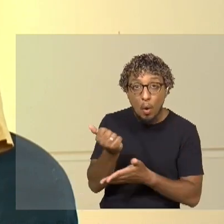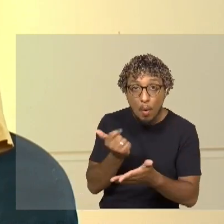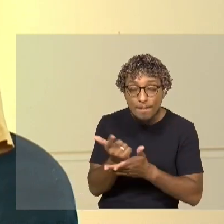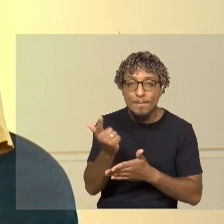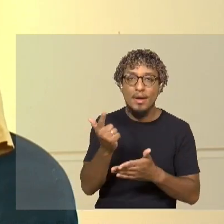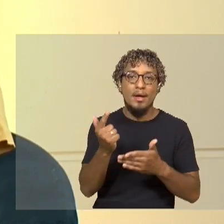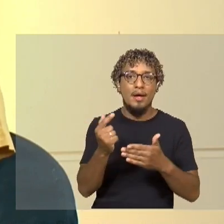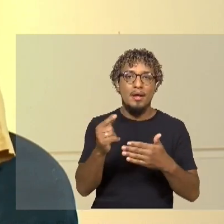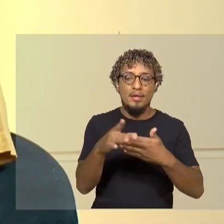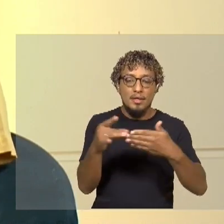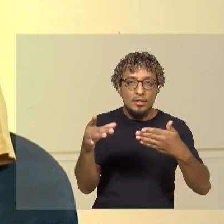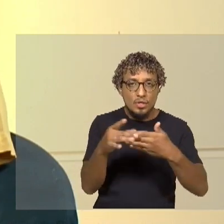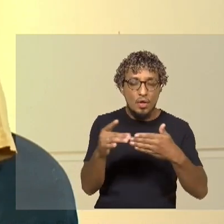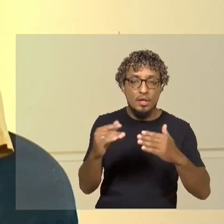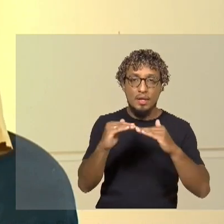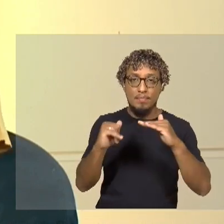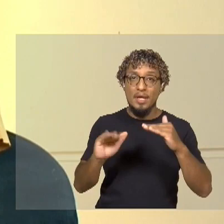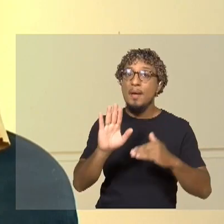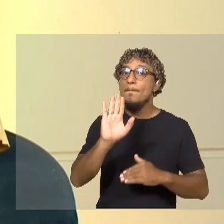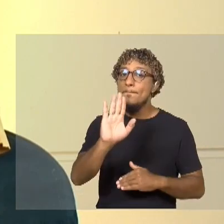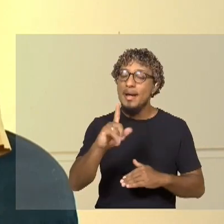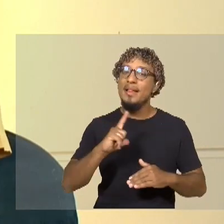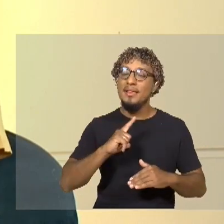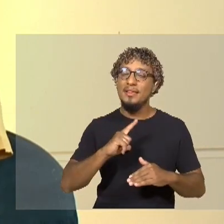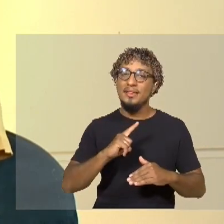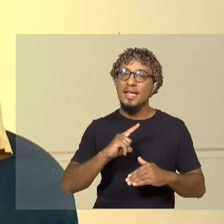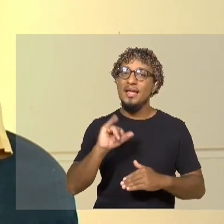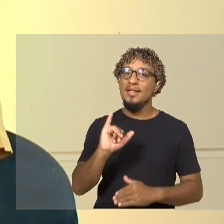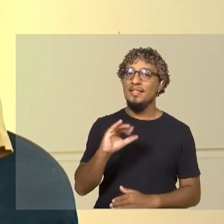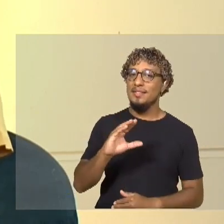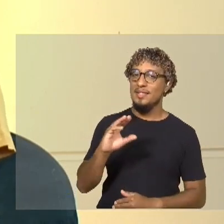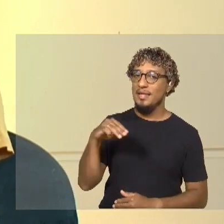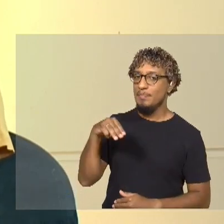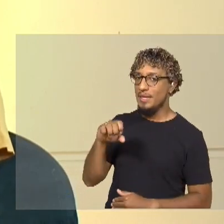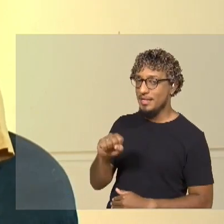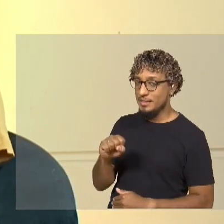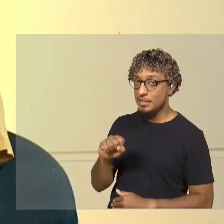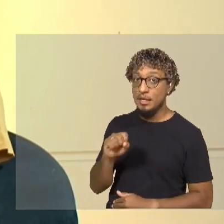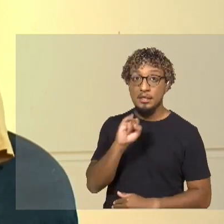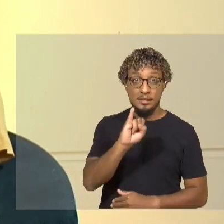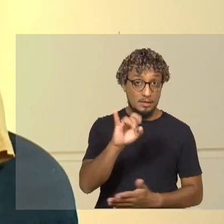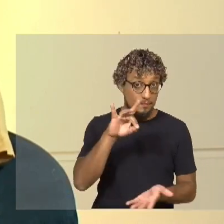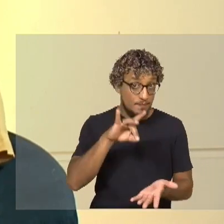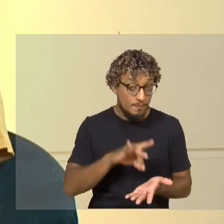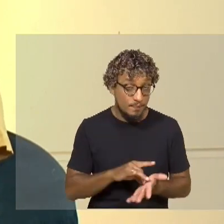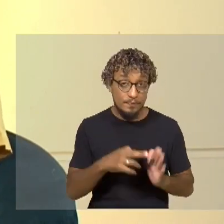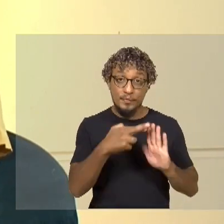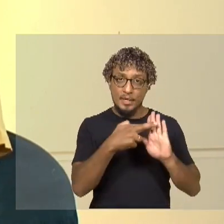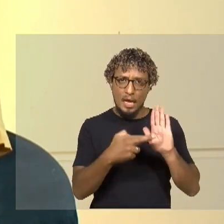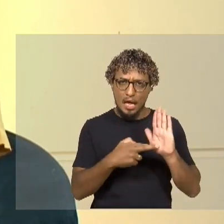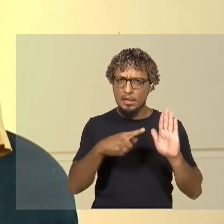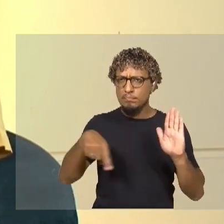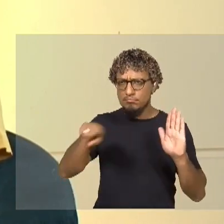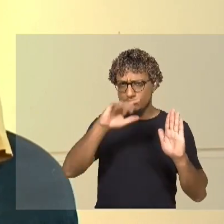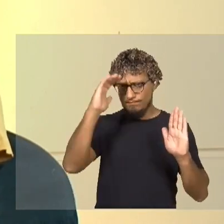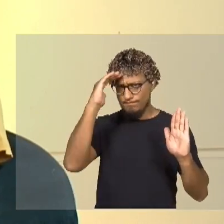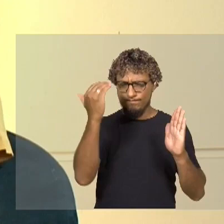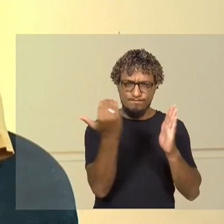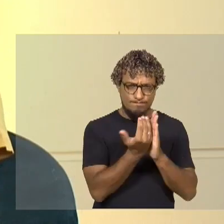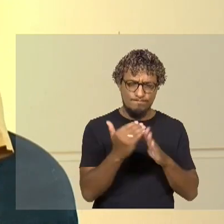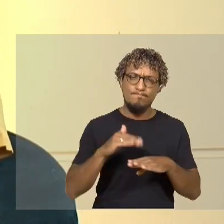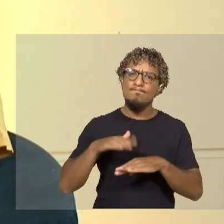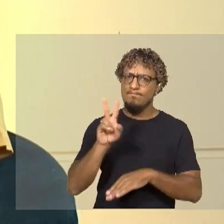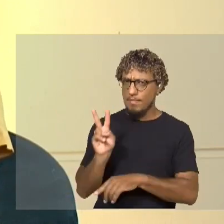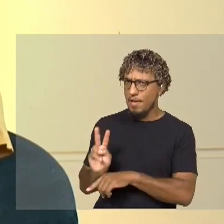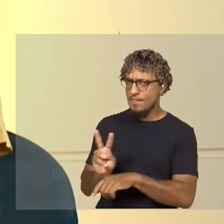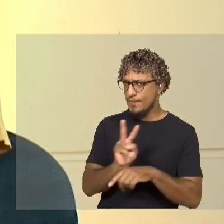50 dólares. No entanto, nós vamos ter a cobrança do ICMS, se de fato as regras valerem, se houver uma melhor